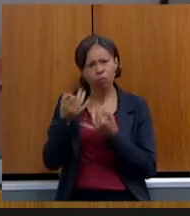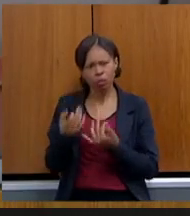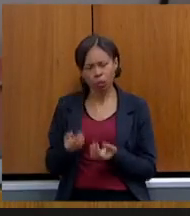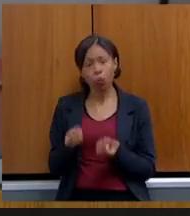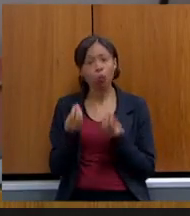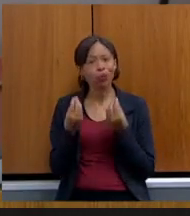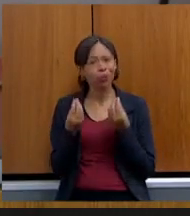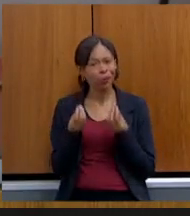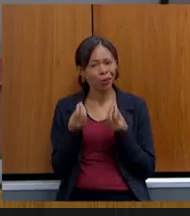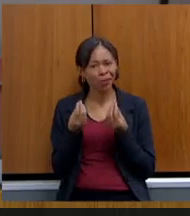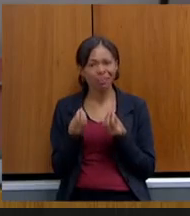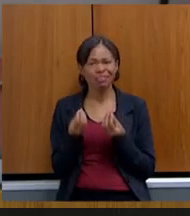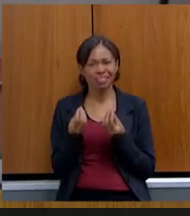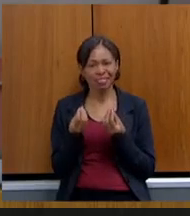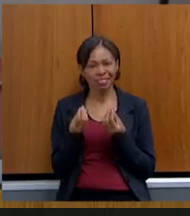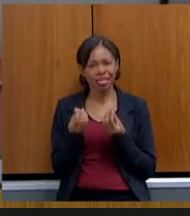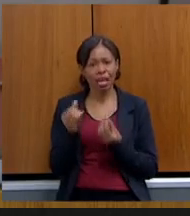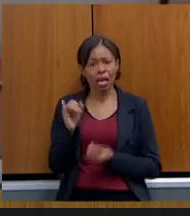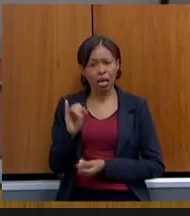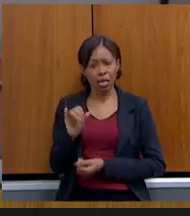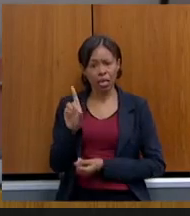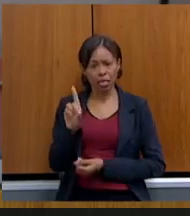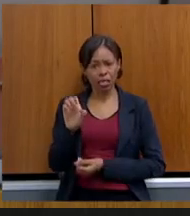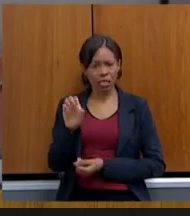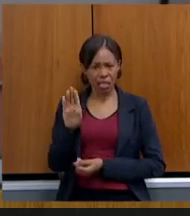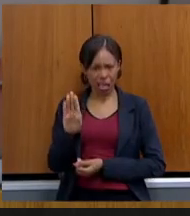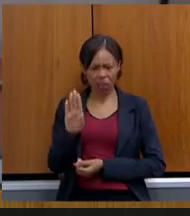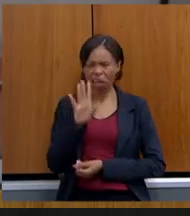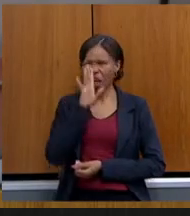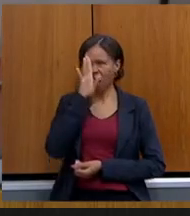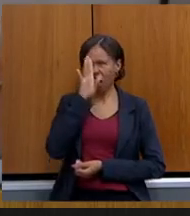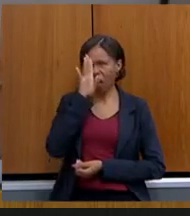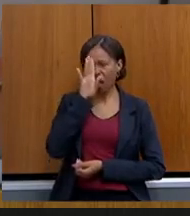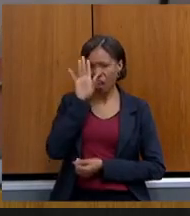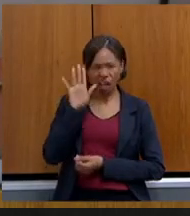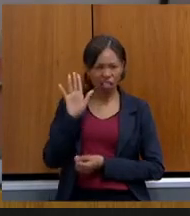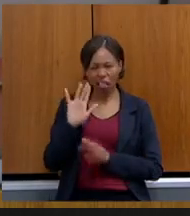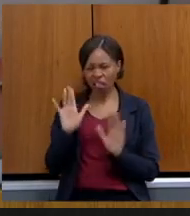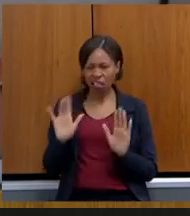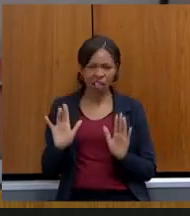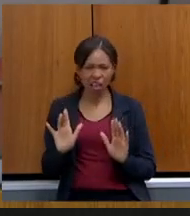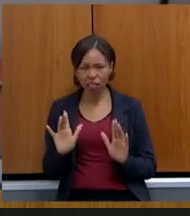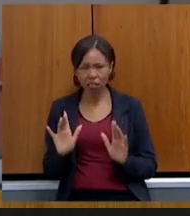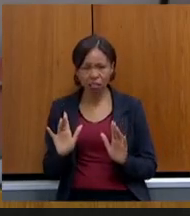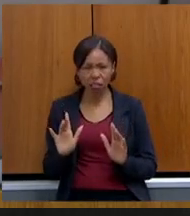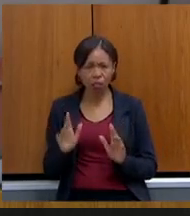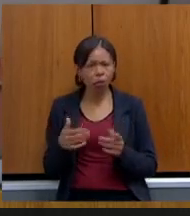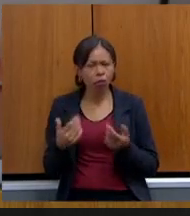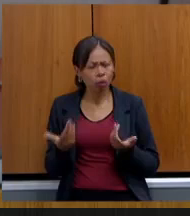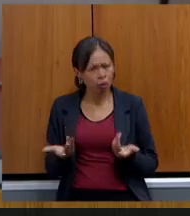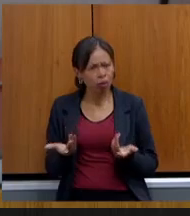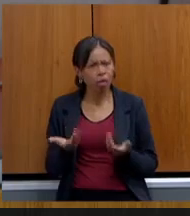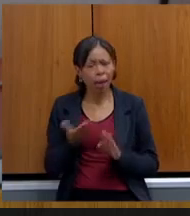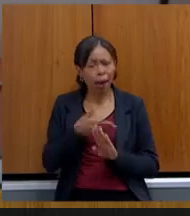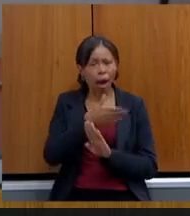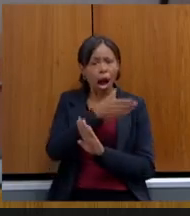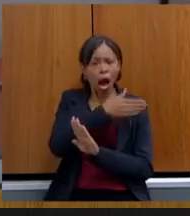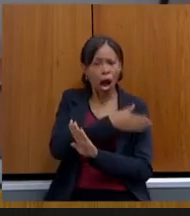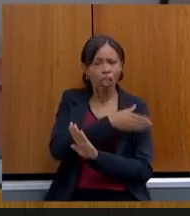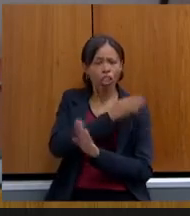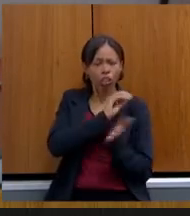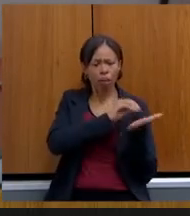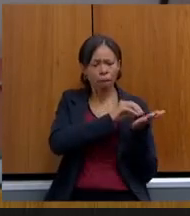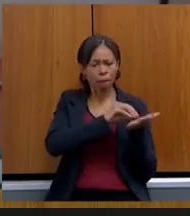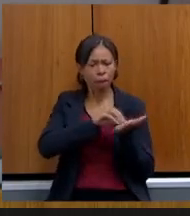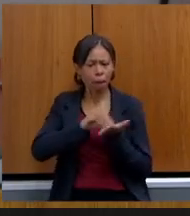a gente dizer que debe que esse governo tá dizendo que deve vendo nada se ouve o restabelecimento de um monte de coisa que era de direito do servidor